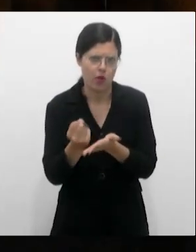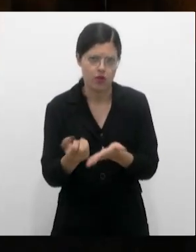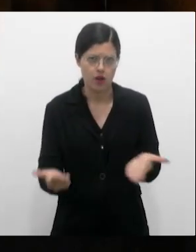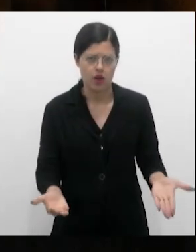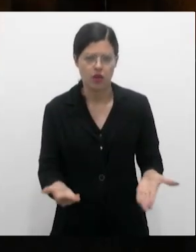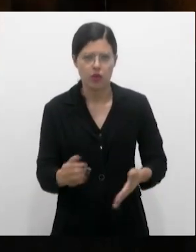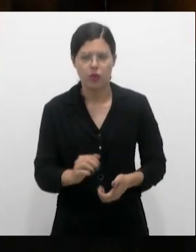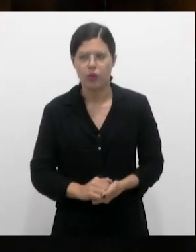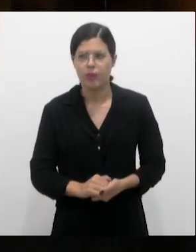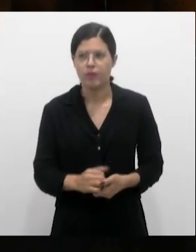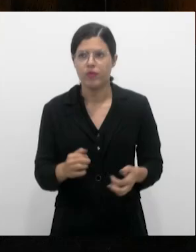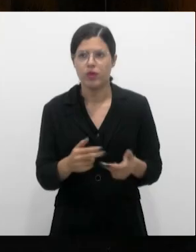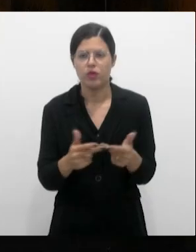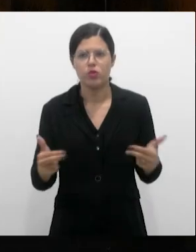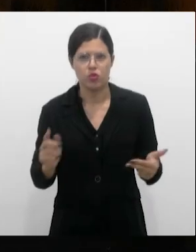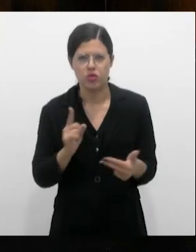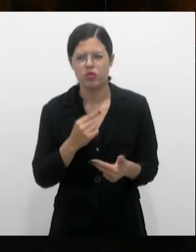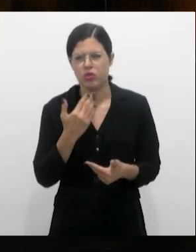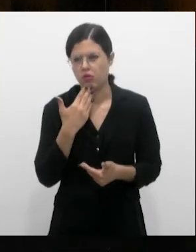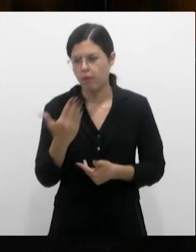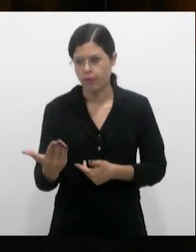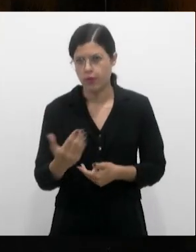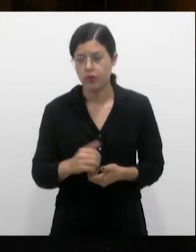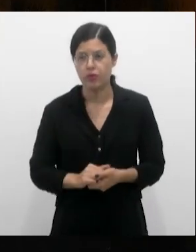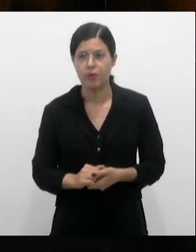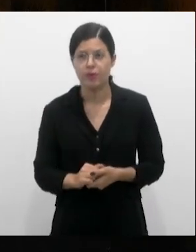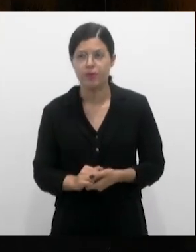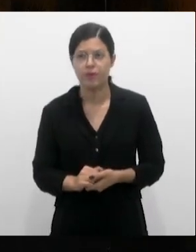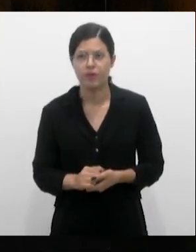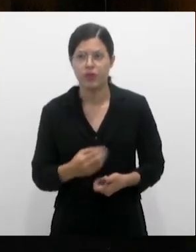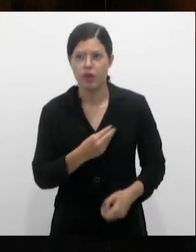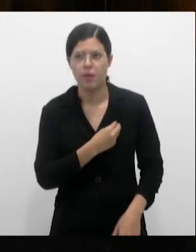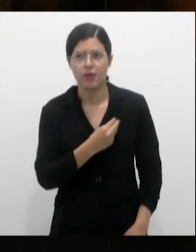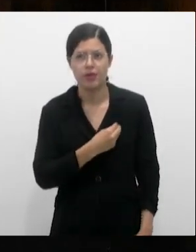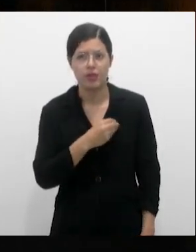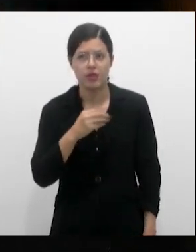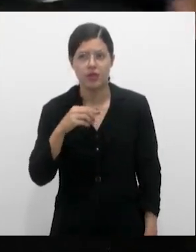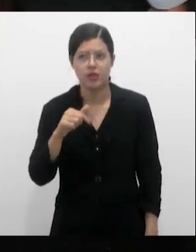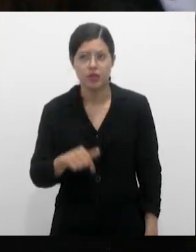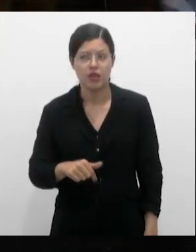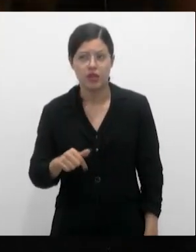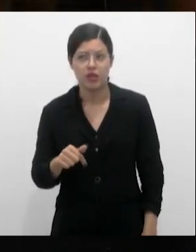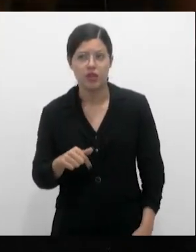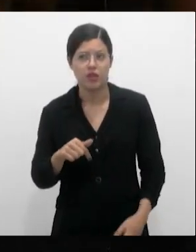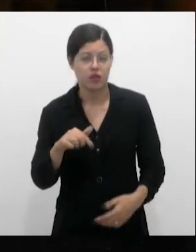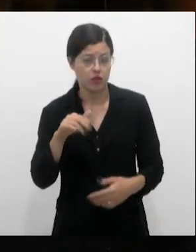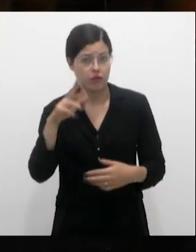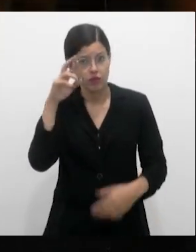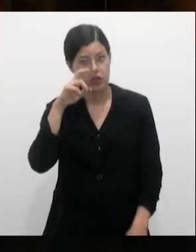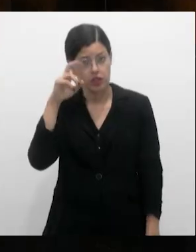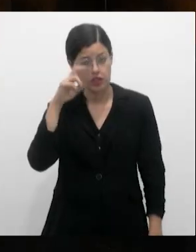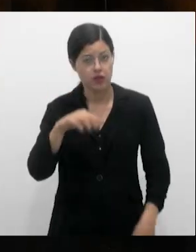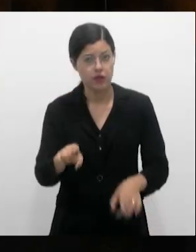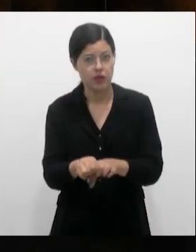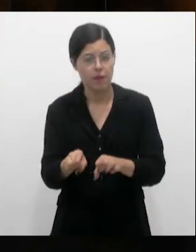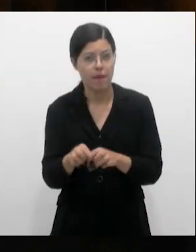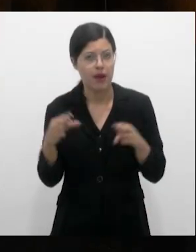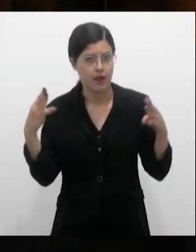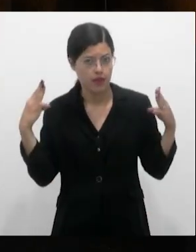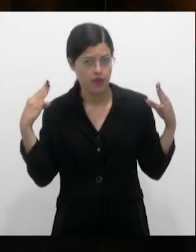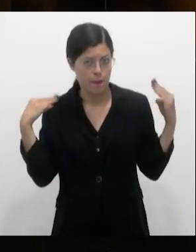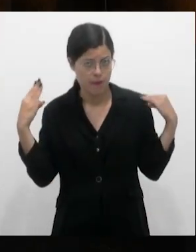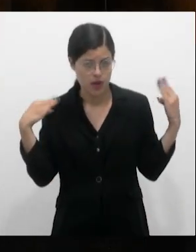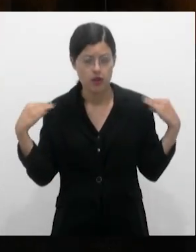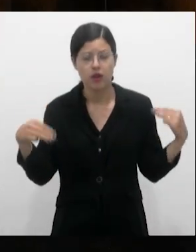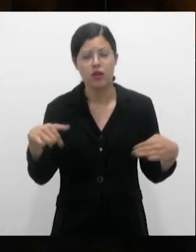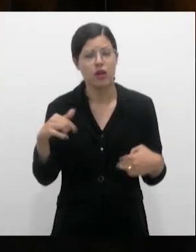vamos estar reivindicando. E a presença tanto da CETRANSP quanto da Marinha foi fundamental como a